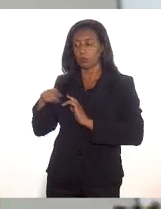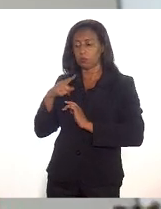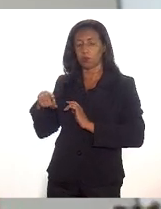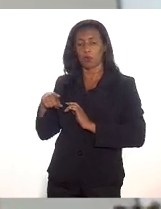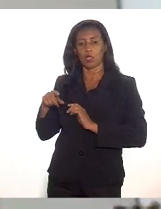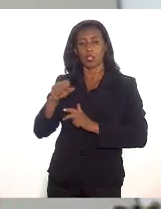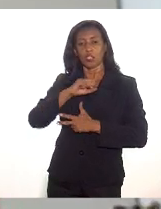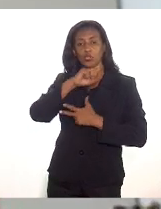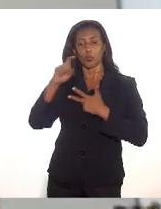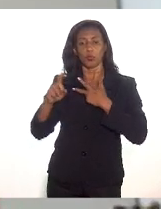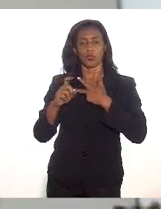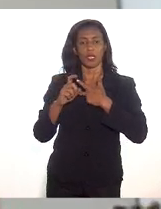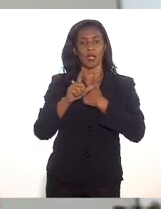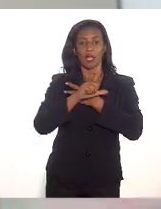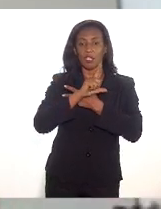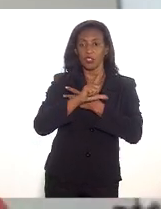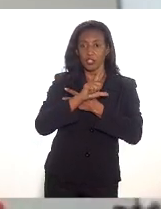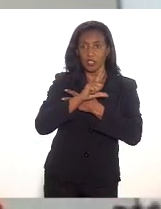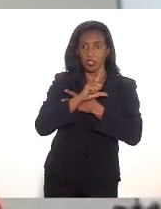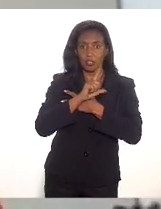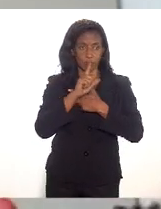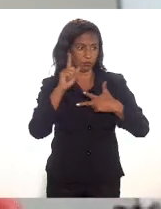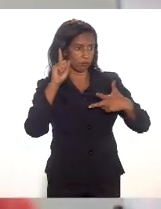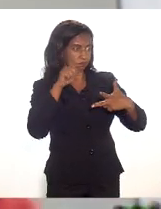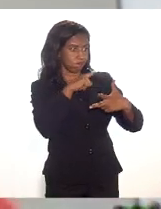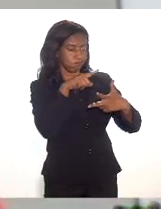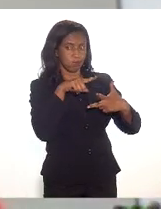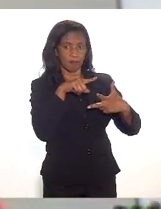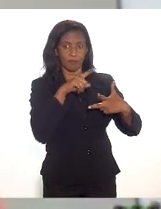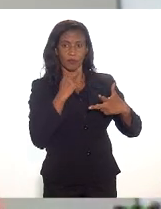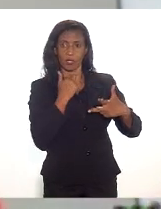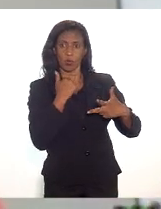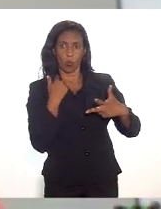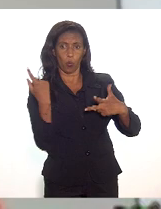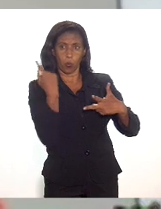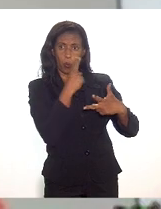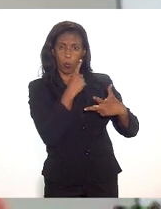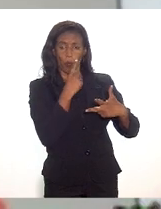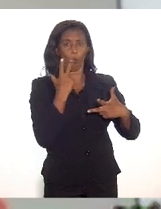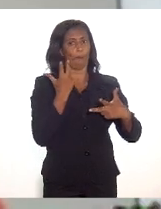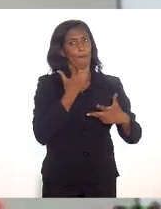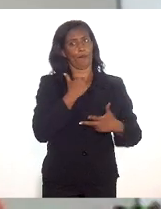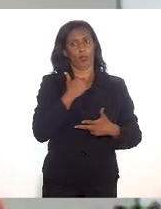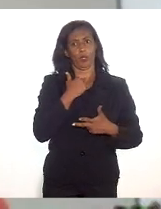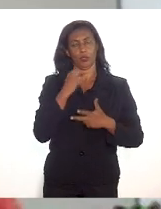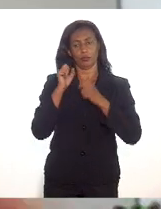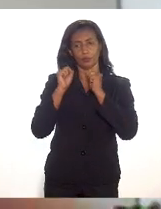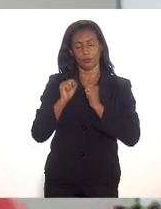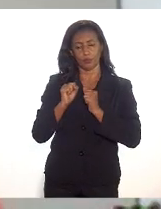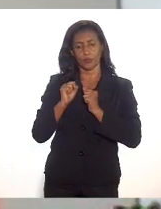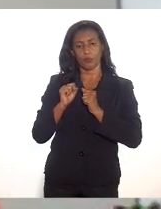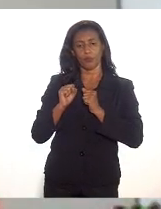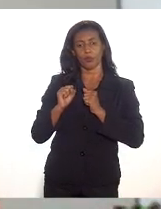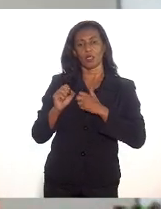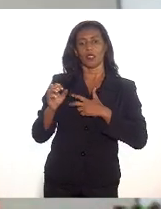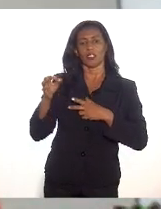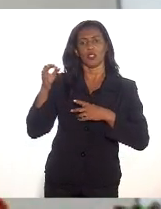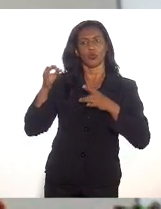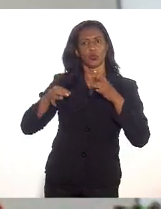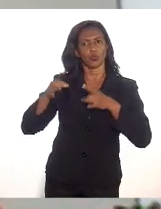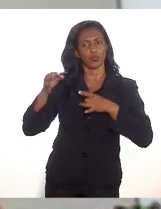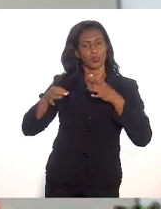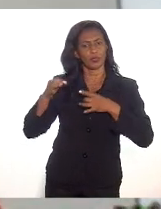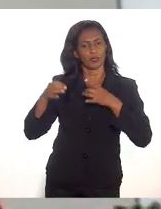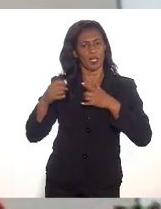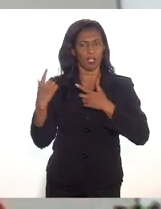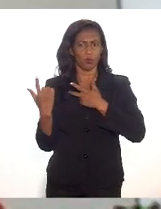Poder Legislativo. Isso seria uma intromissão do Poder Judiciário no livre exercício do